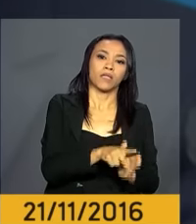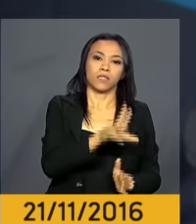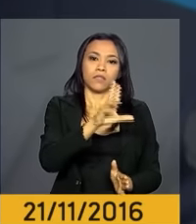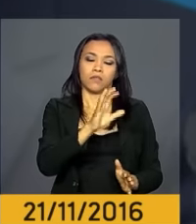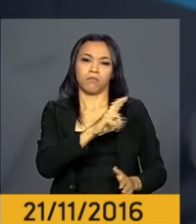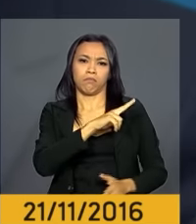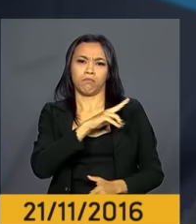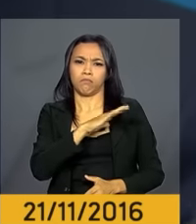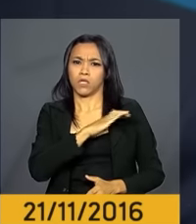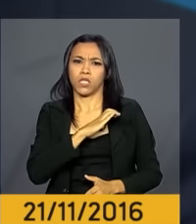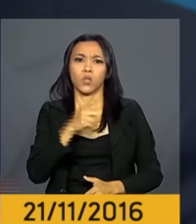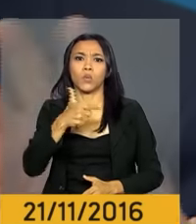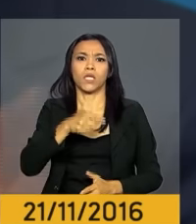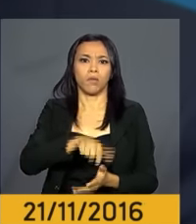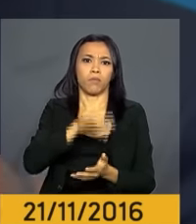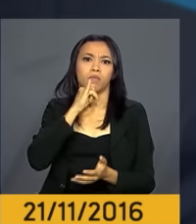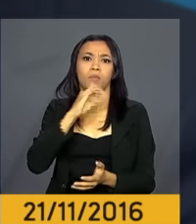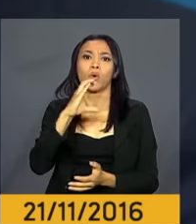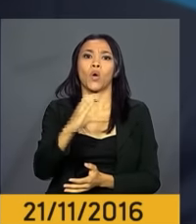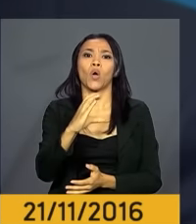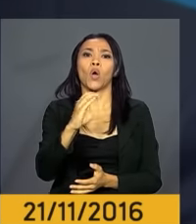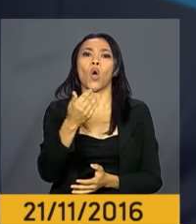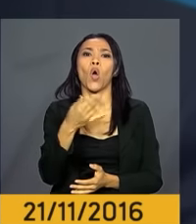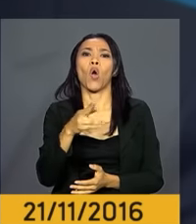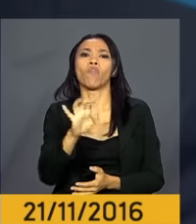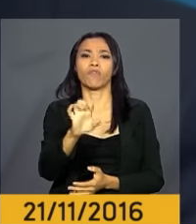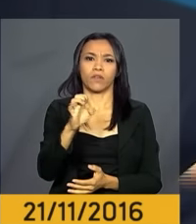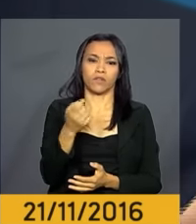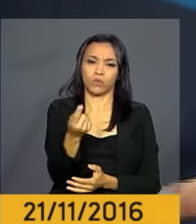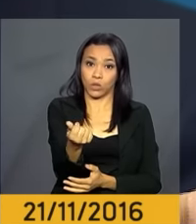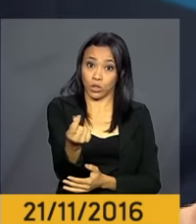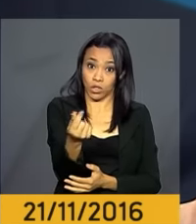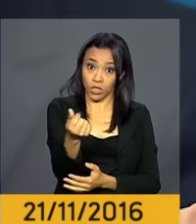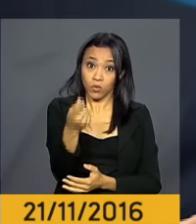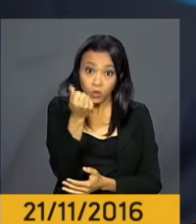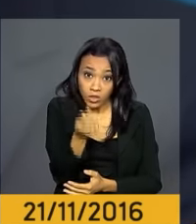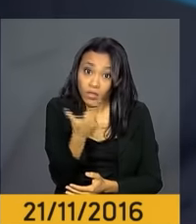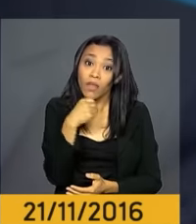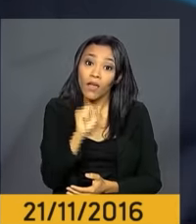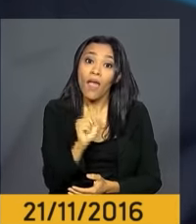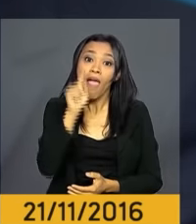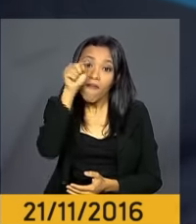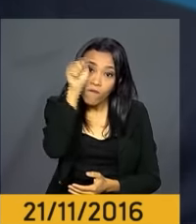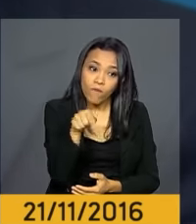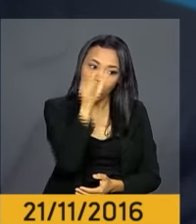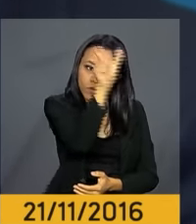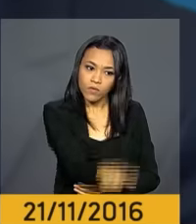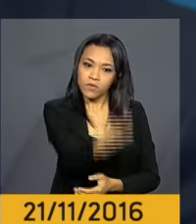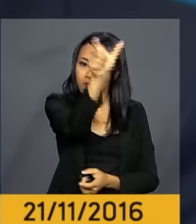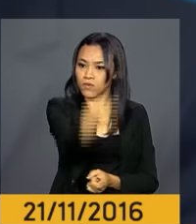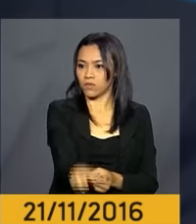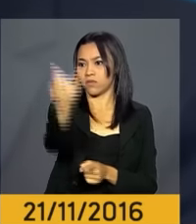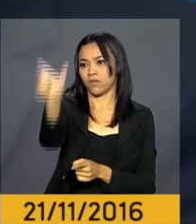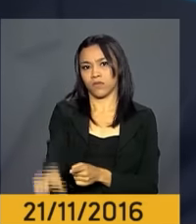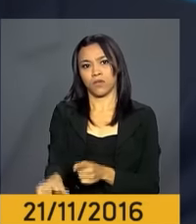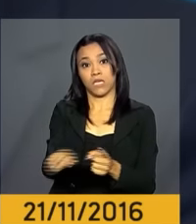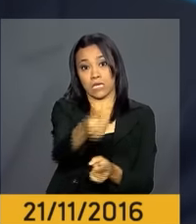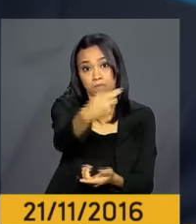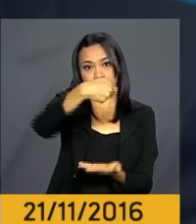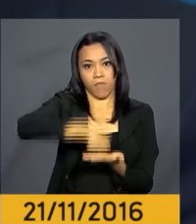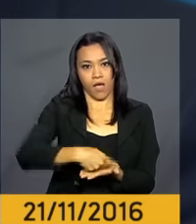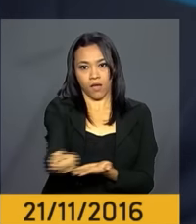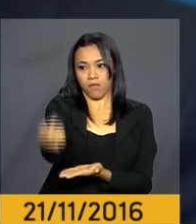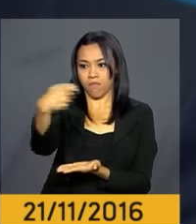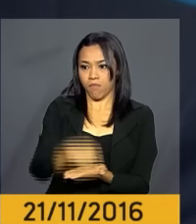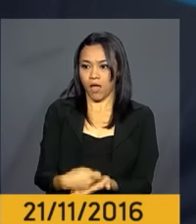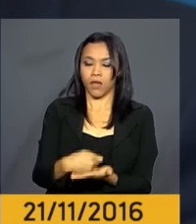aqui onde está o dinheiro público e um cofre aqui onde está o dinheiro privado, não é isso. O dinheiro público é você que paga, porque ele vem por meio dos impostos. É